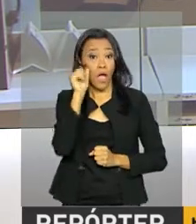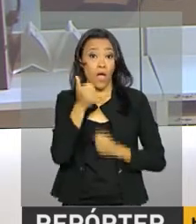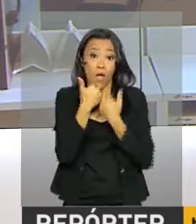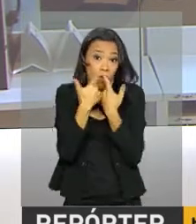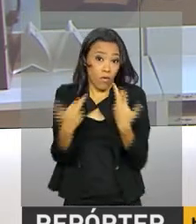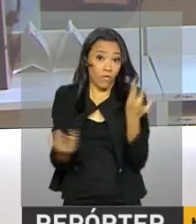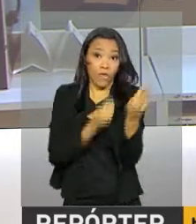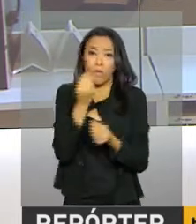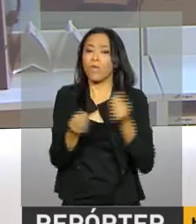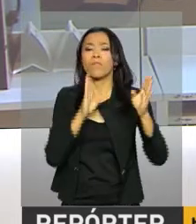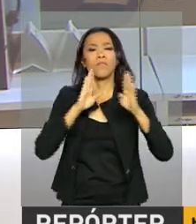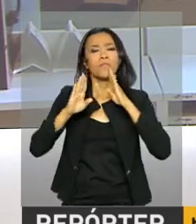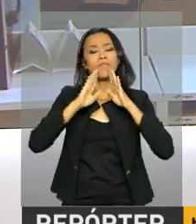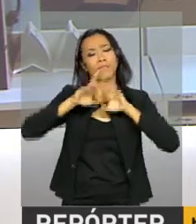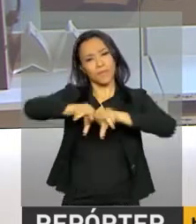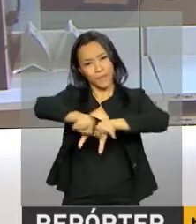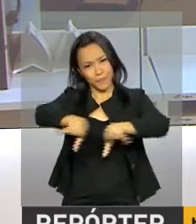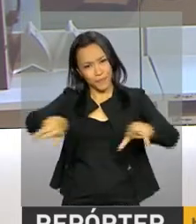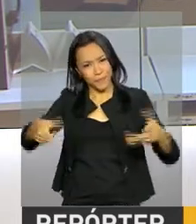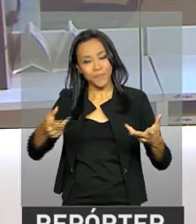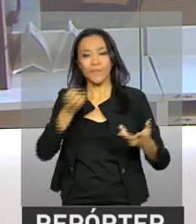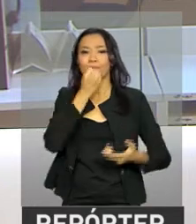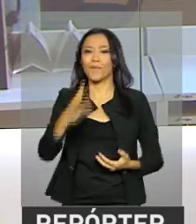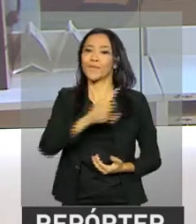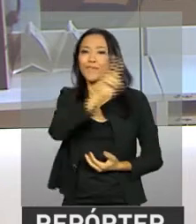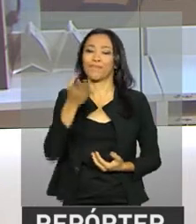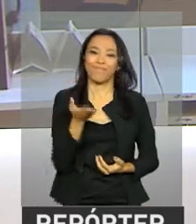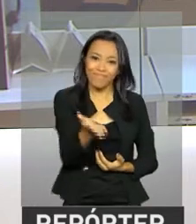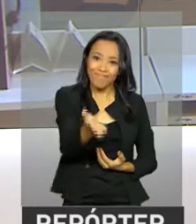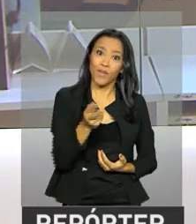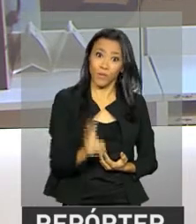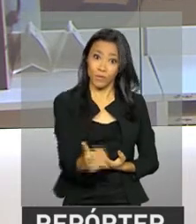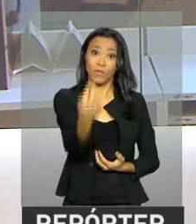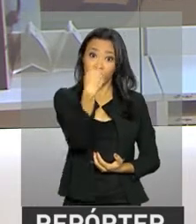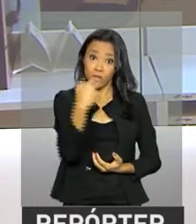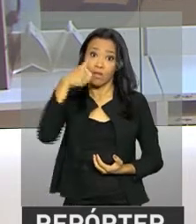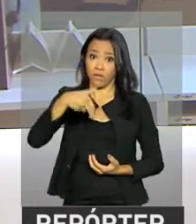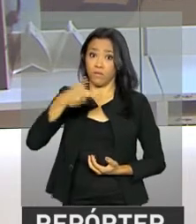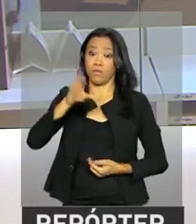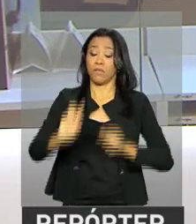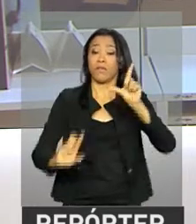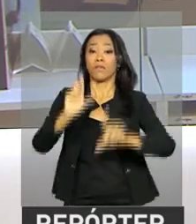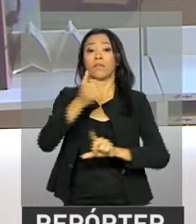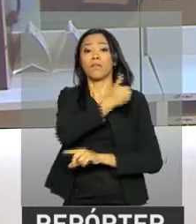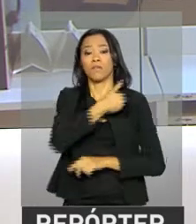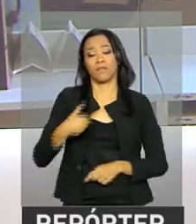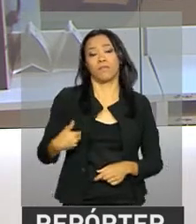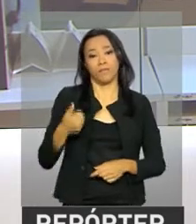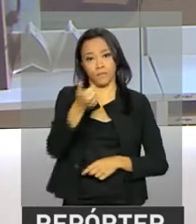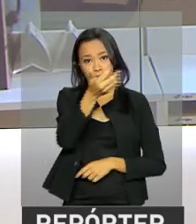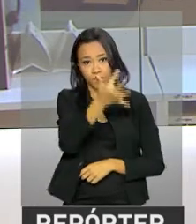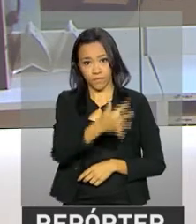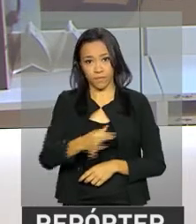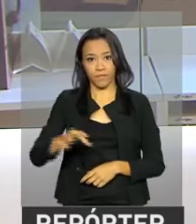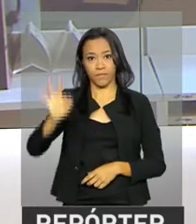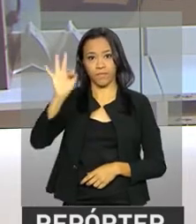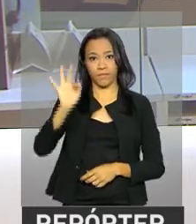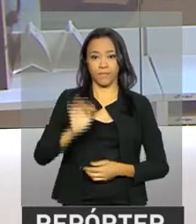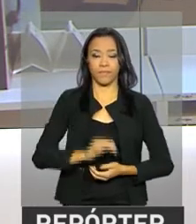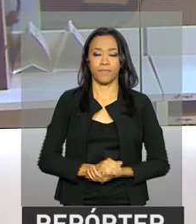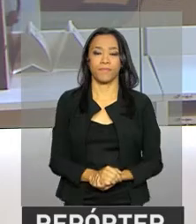as novidades pelas nossas redes sociais um bom dia para você e continue com a gente aqui na nbr a tv do governo